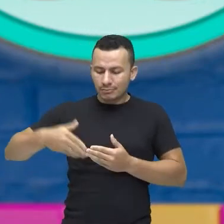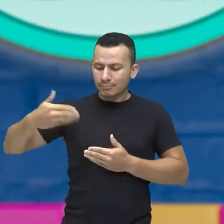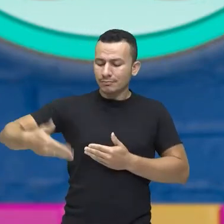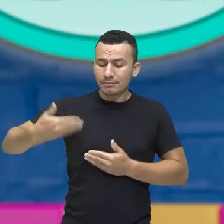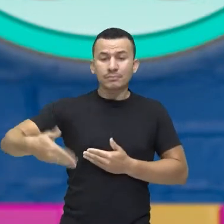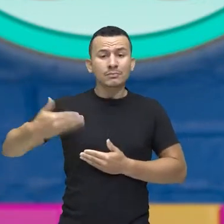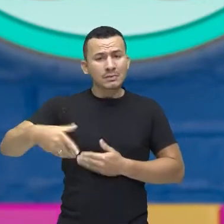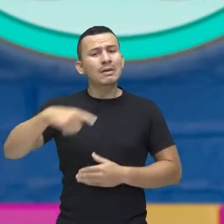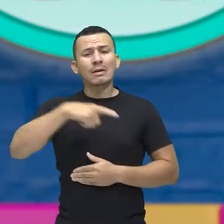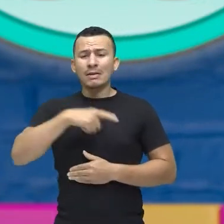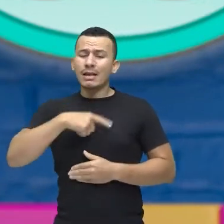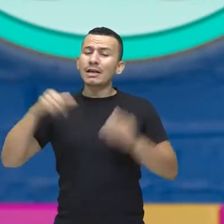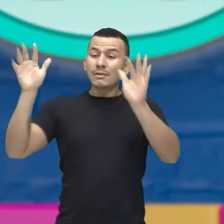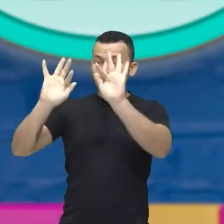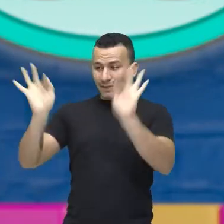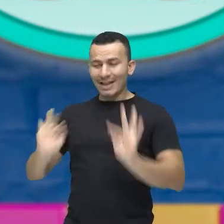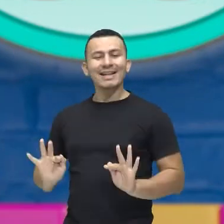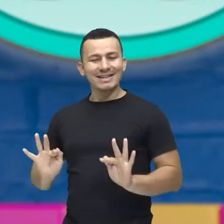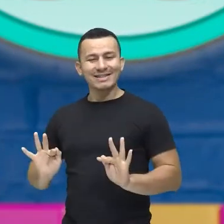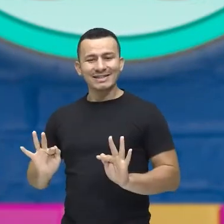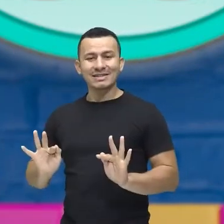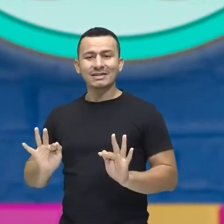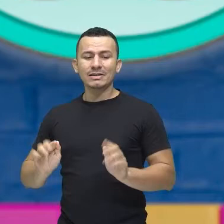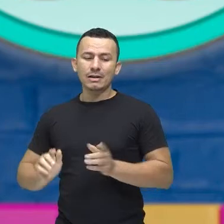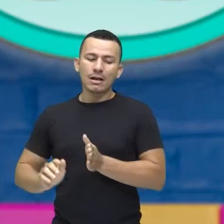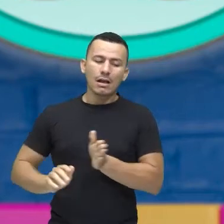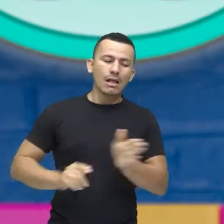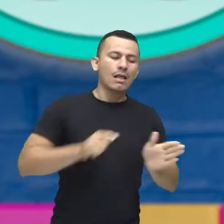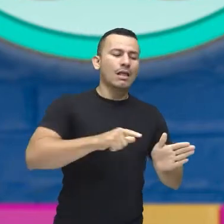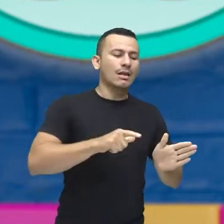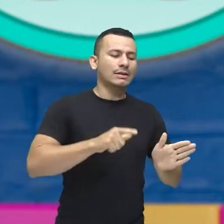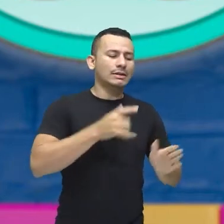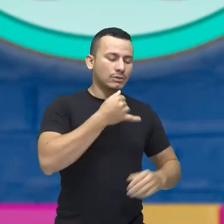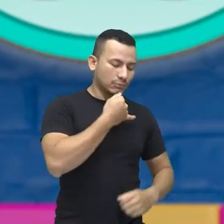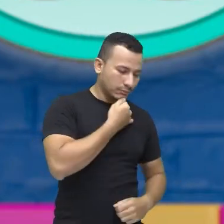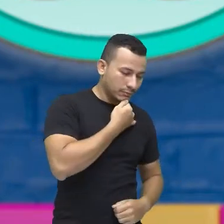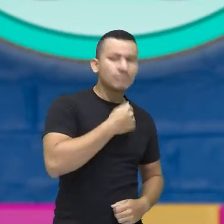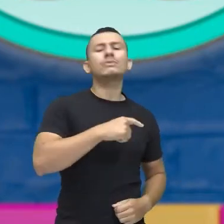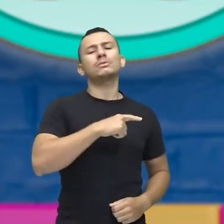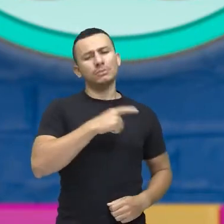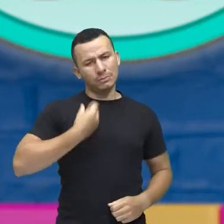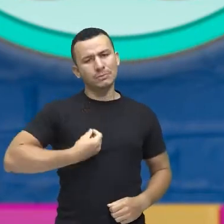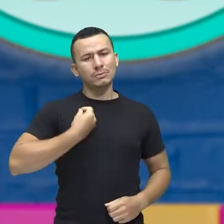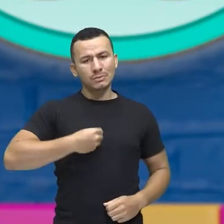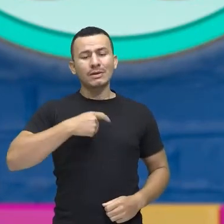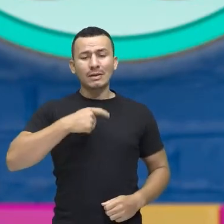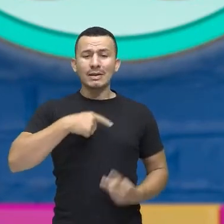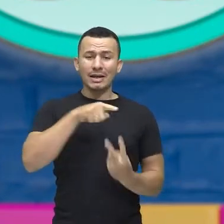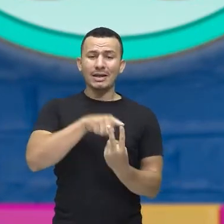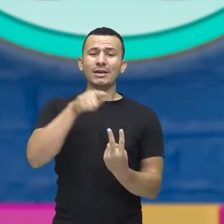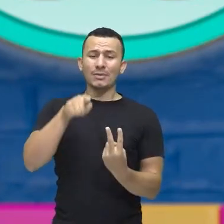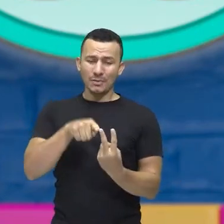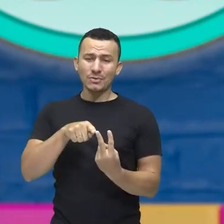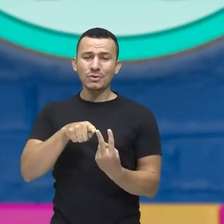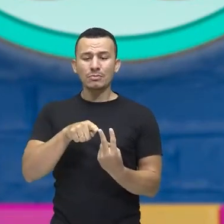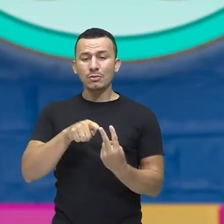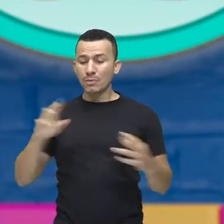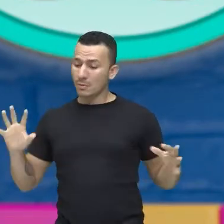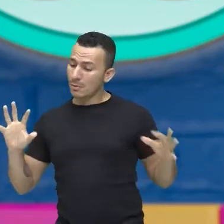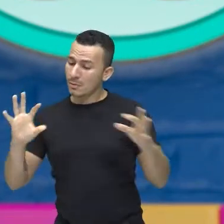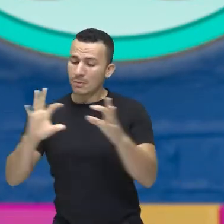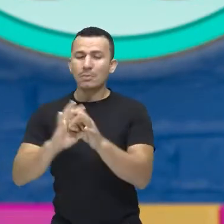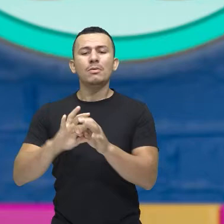nós estaremos felizes, mas outra hora nós também estaremos tristes. Entender que isso é estado me faz entender que isso